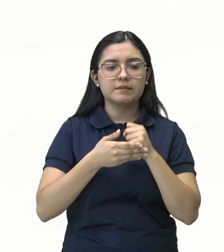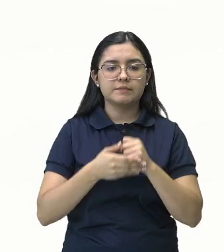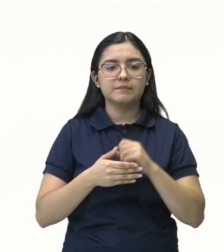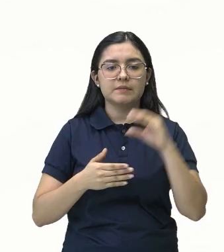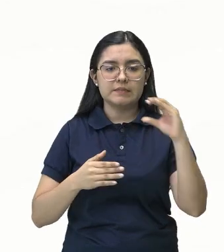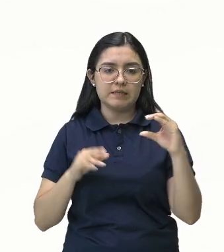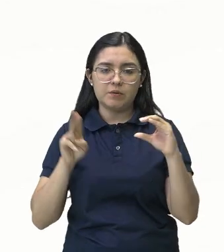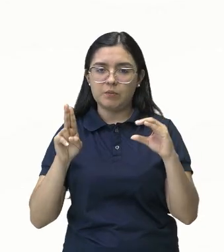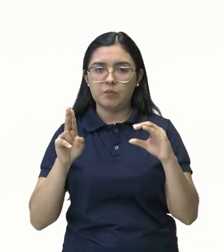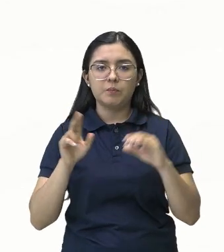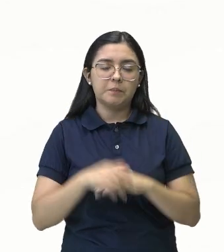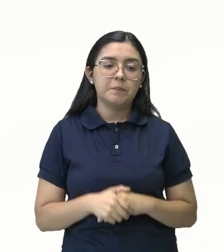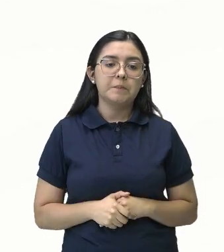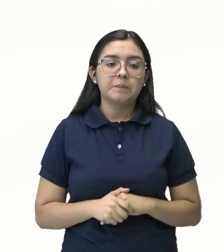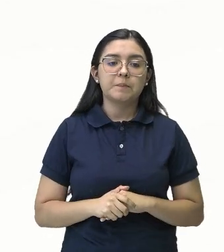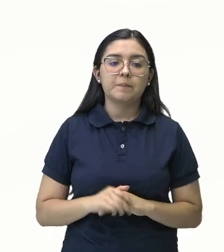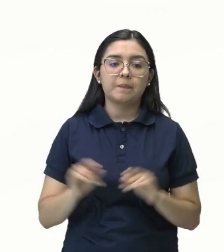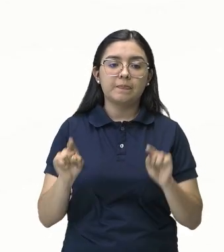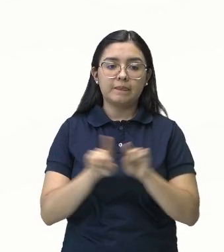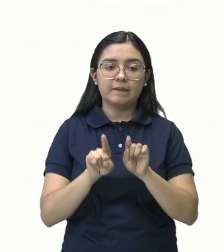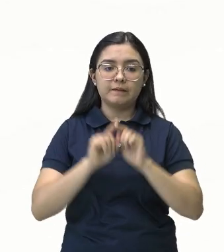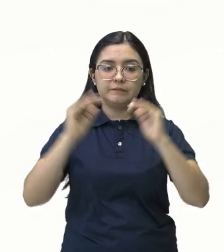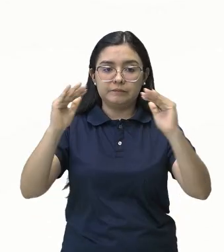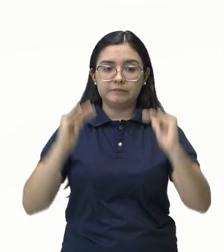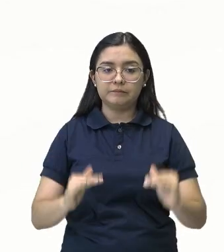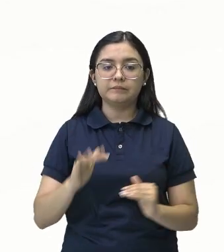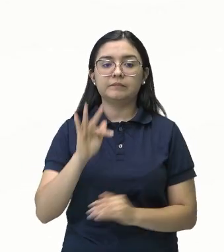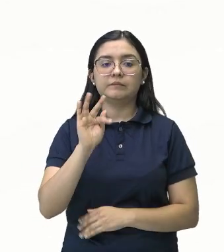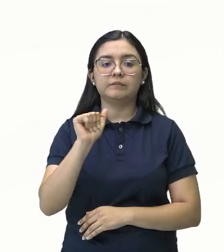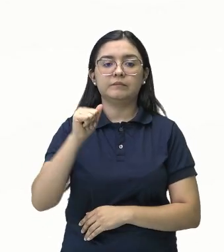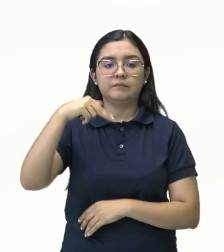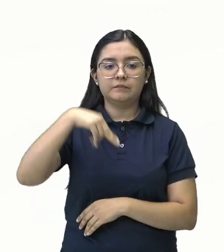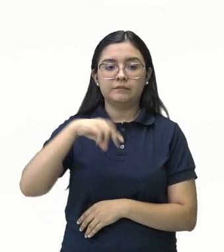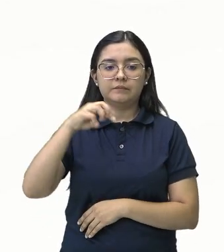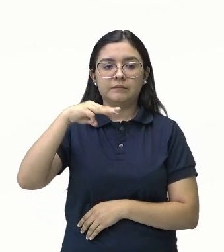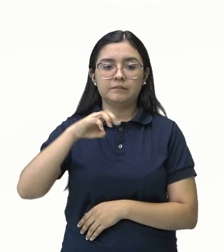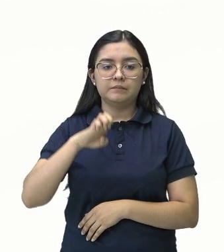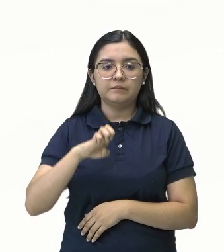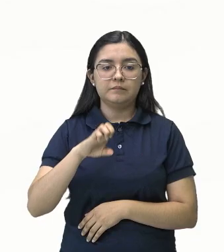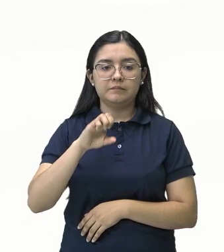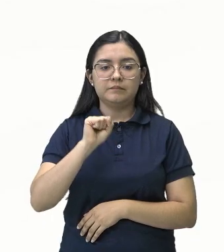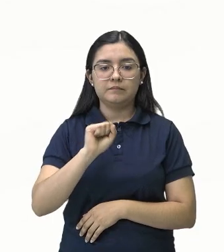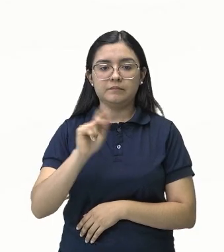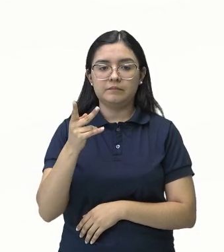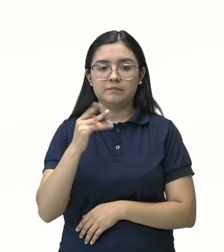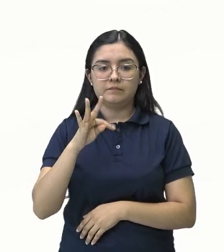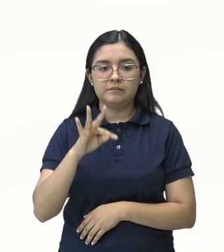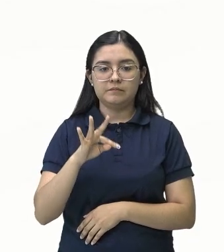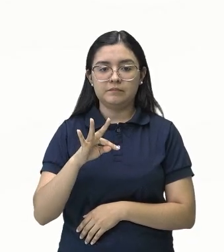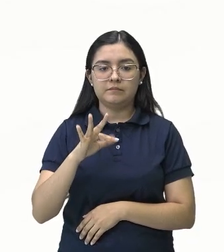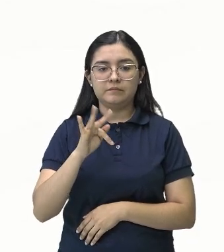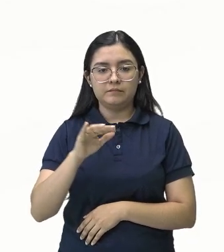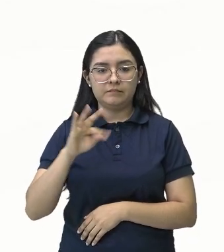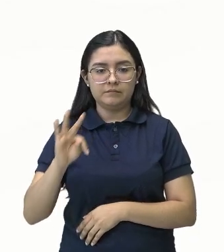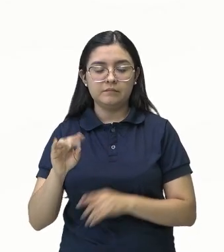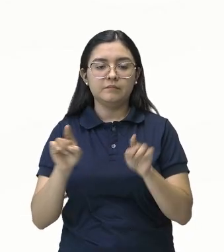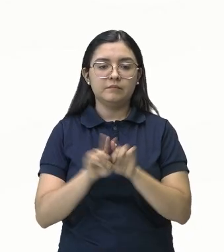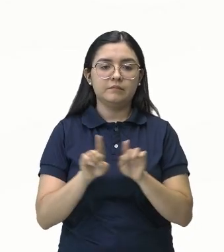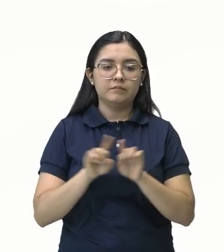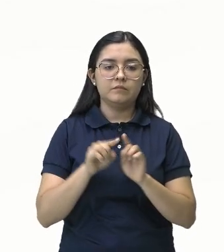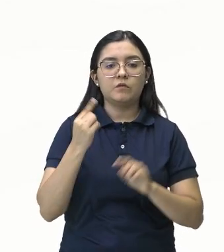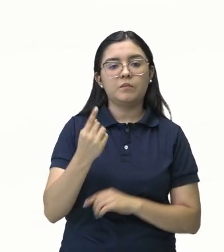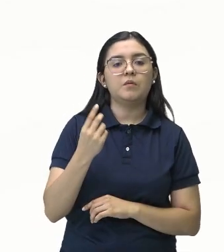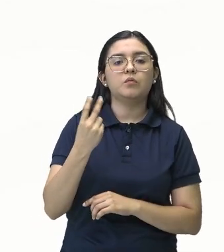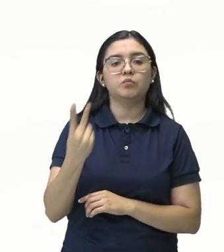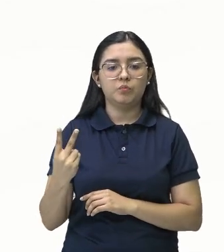dessa sequência. E a frame shift, né, é a inserção ou deleção de uma ou mais